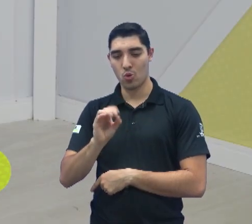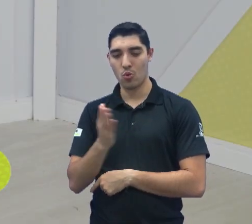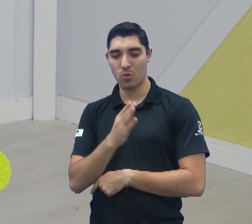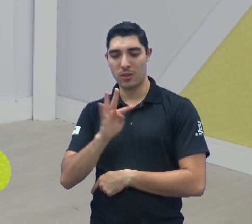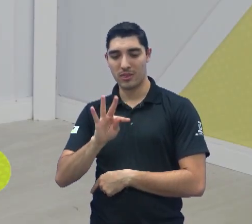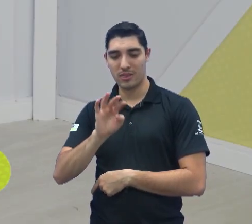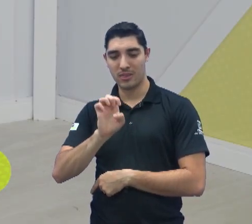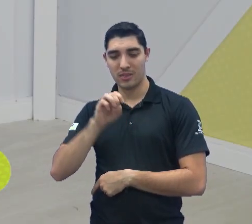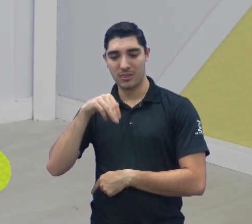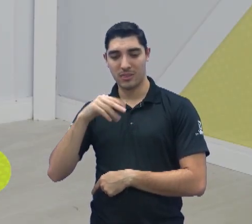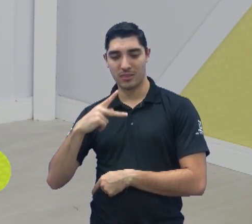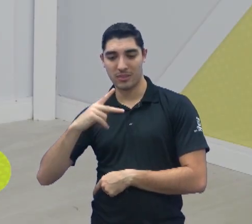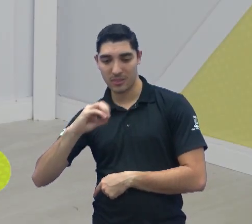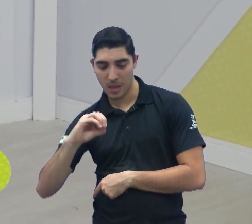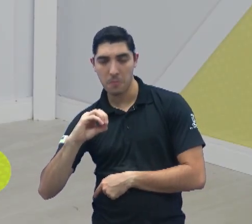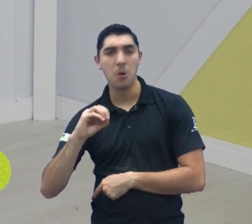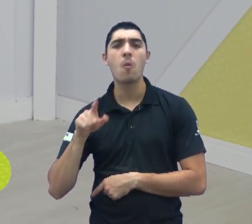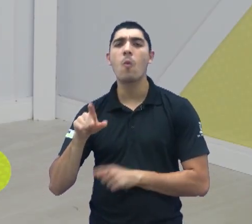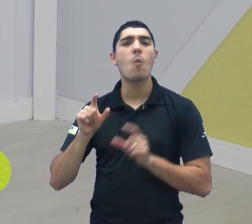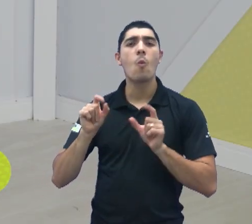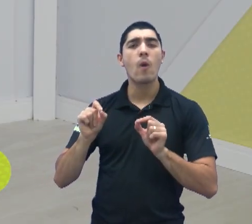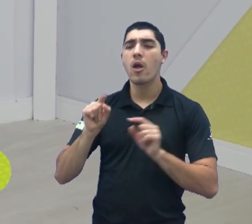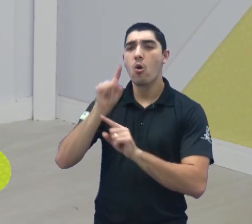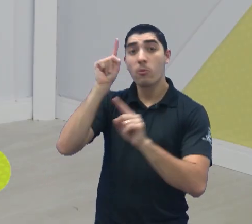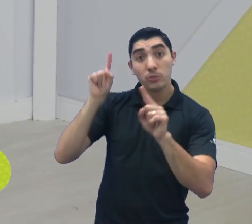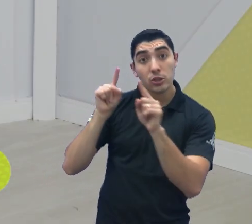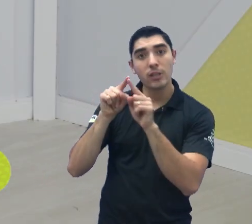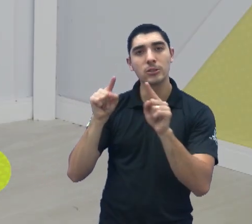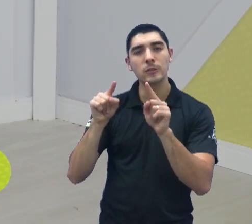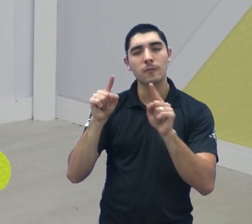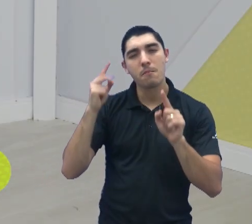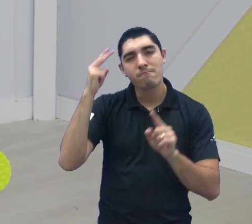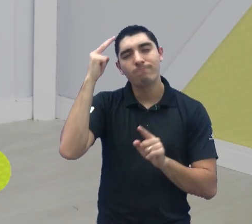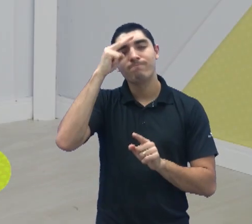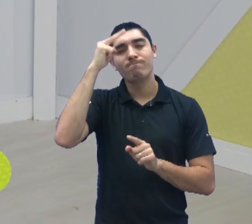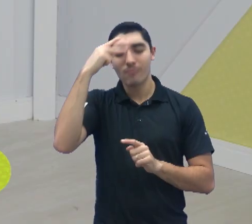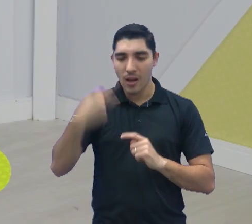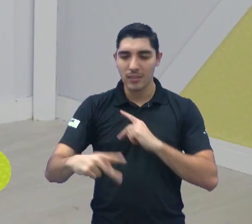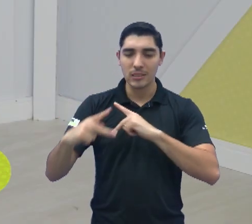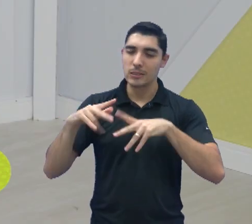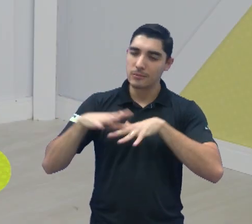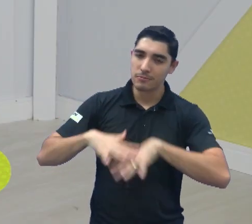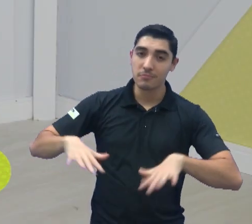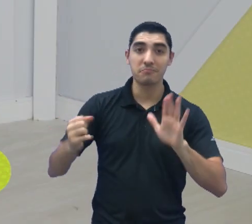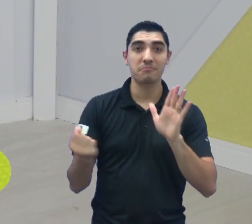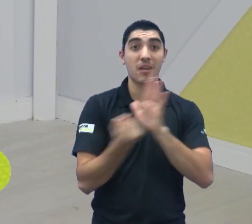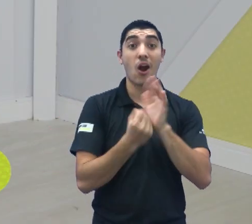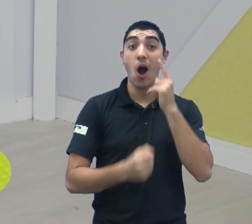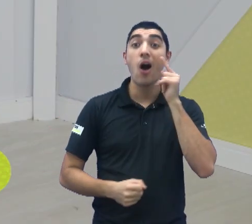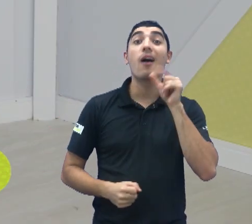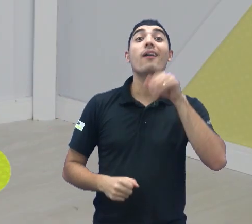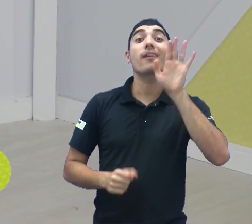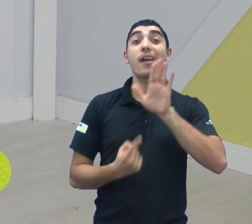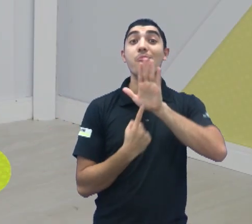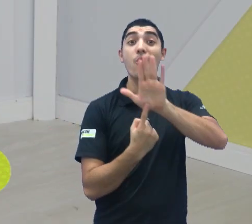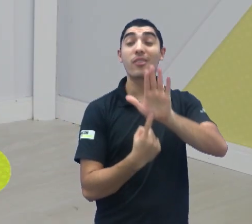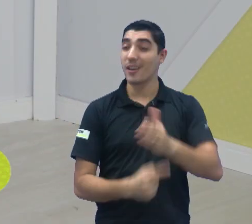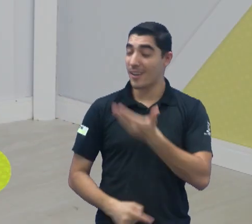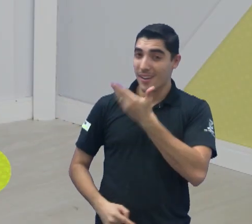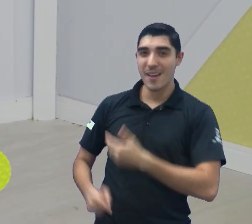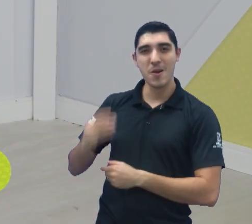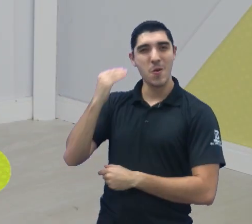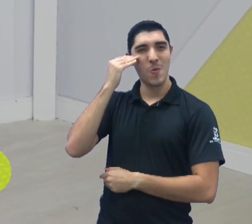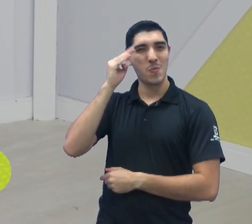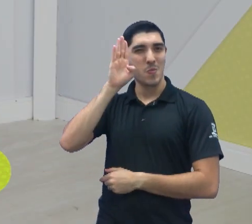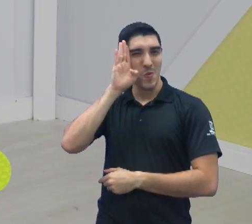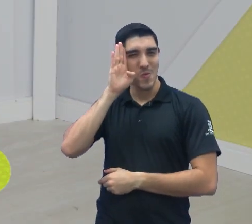preservação da memória e também da história aqui da nossa São José dos Campos, com a apresentação dele, o nosso Brunão Castilho.